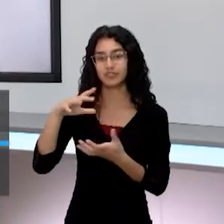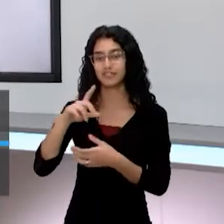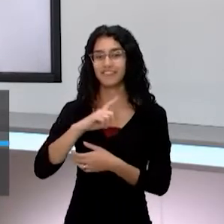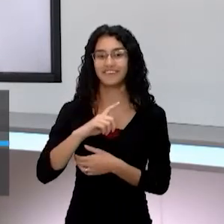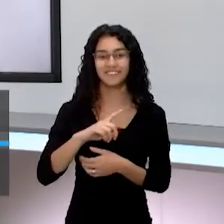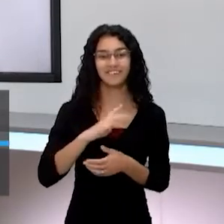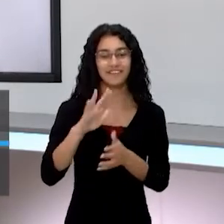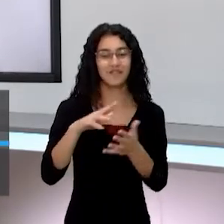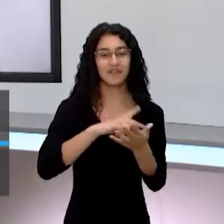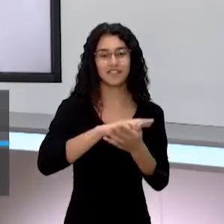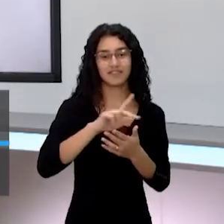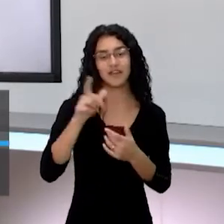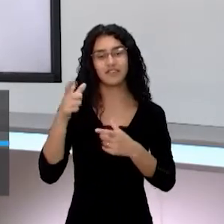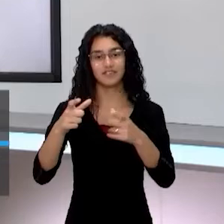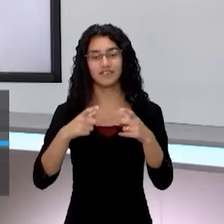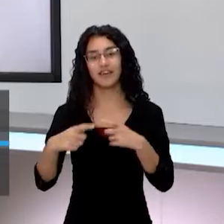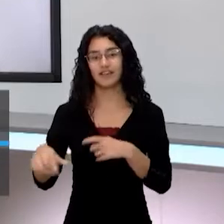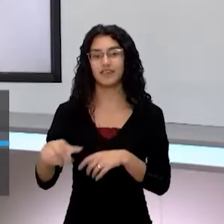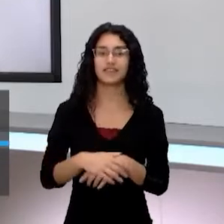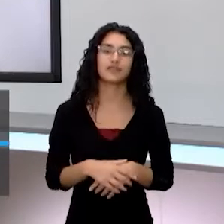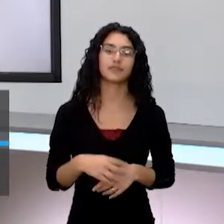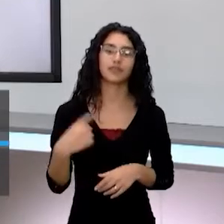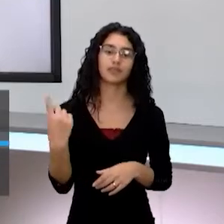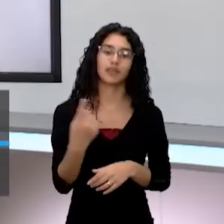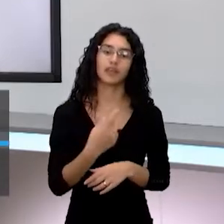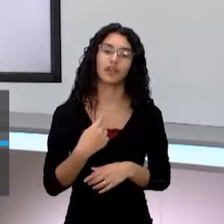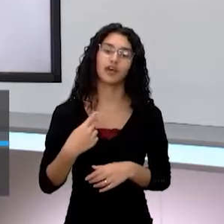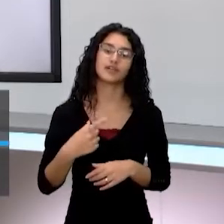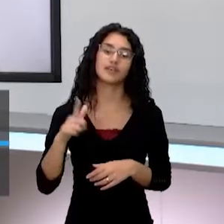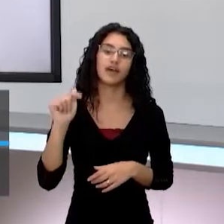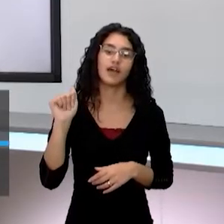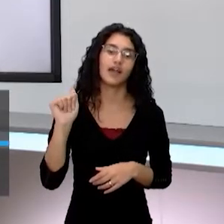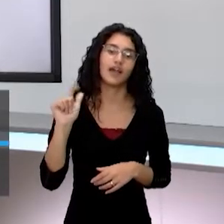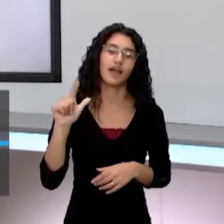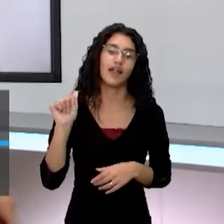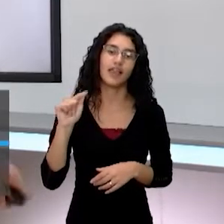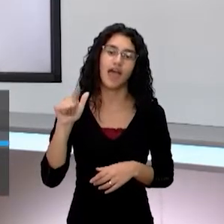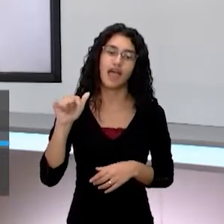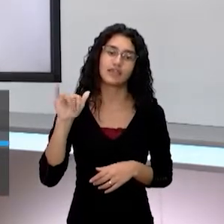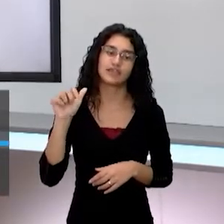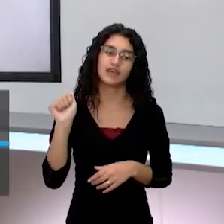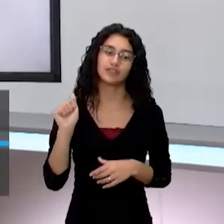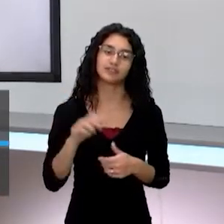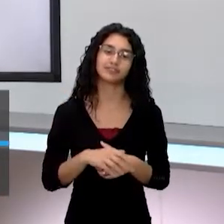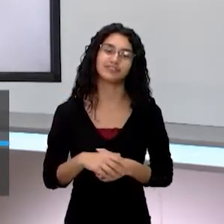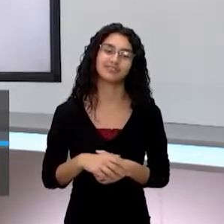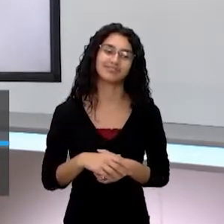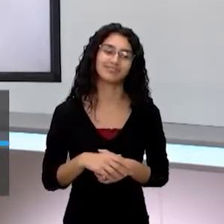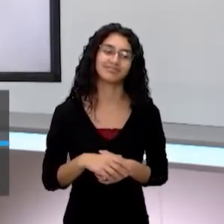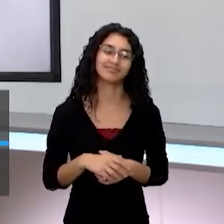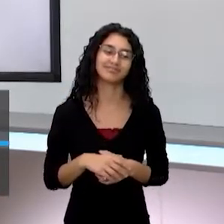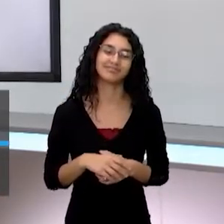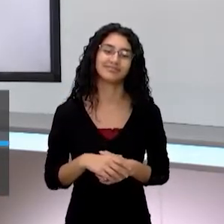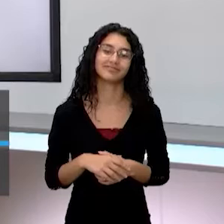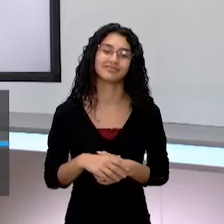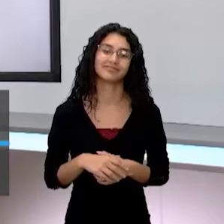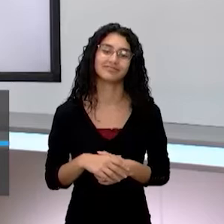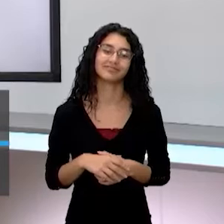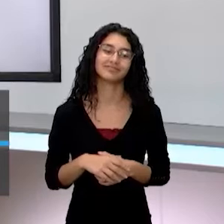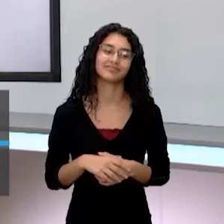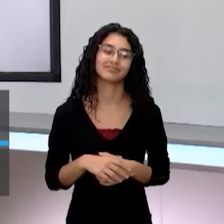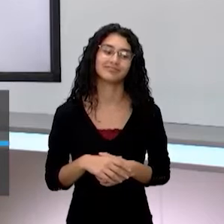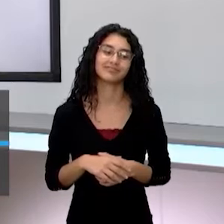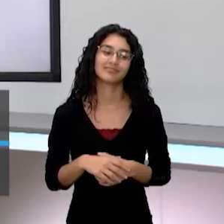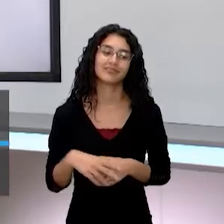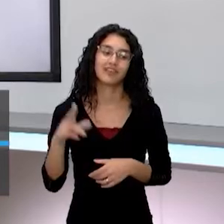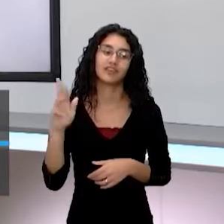em outros lugares aí da nossa galáxia, né? Também a gente fala um pouquinho para você da nossa galáxia. E aí, Urano, né? Tem essa